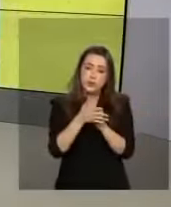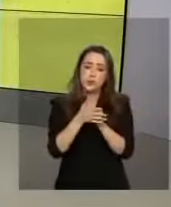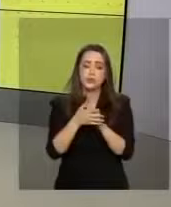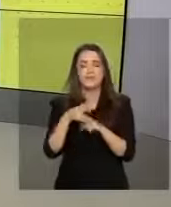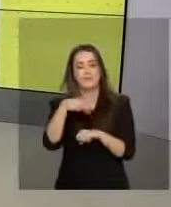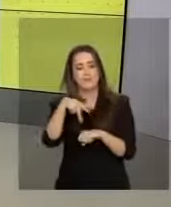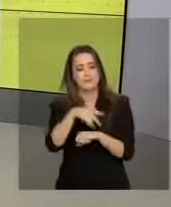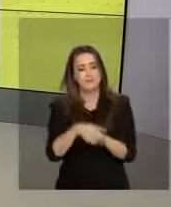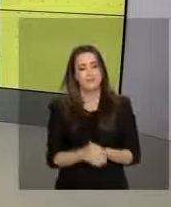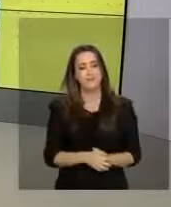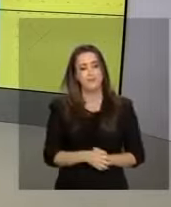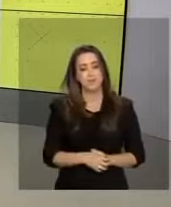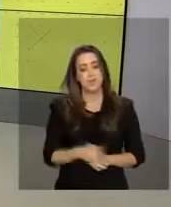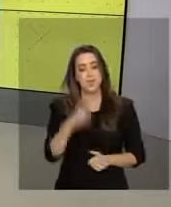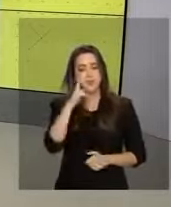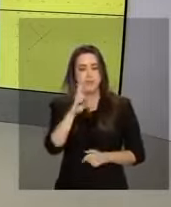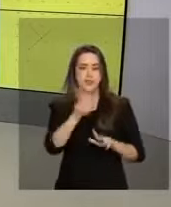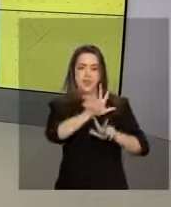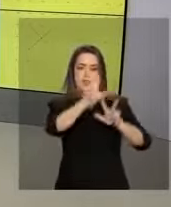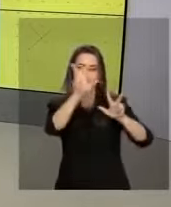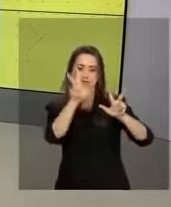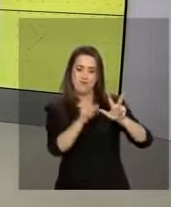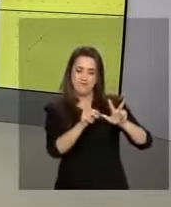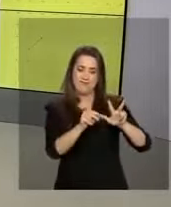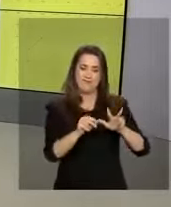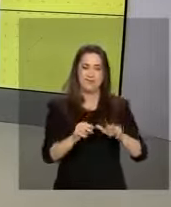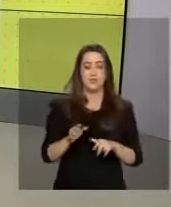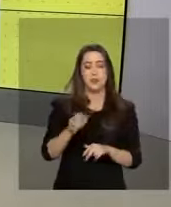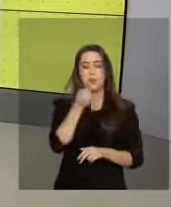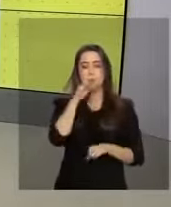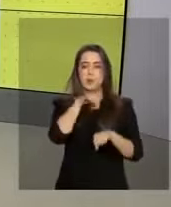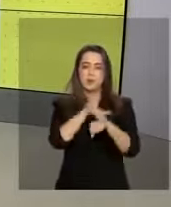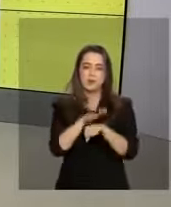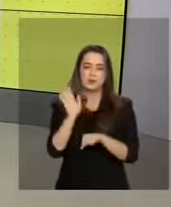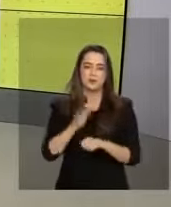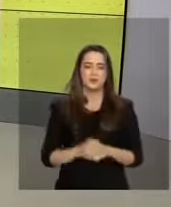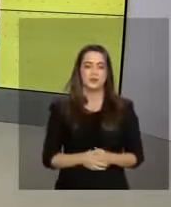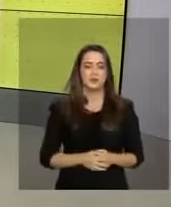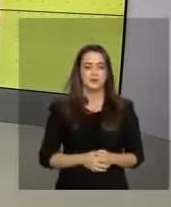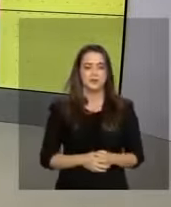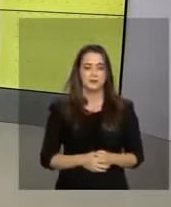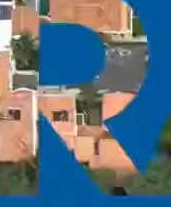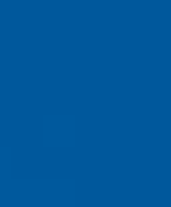da Covid-19 no país. Fique agora com a programação da TV Brasil e uma ótima noite.